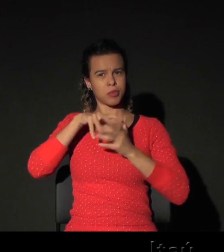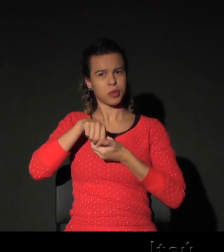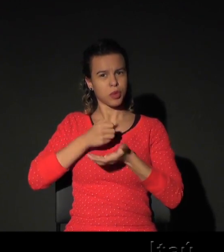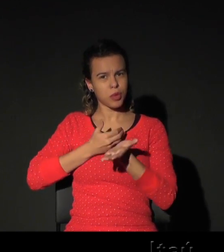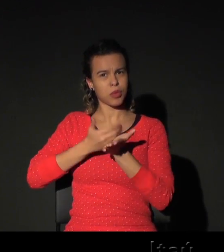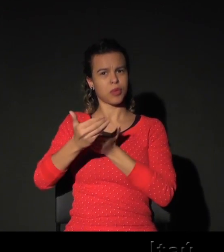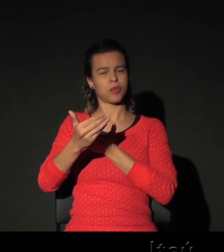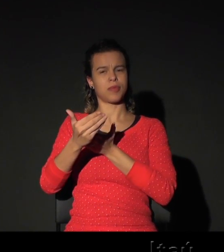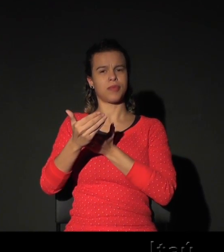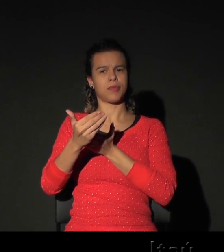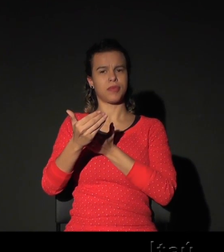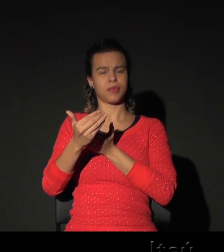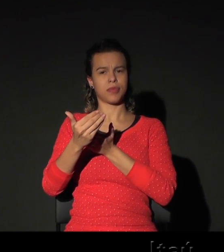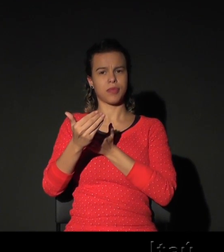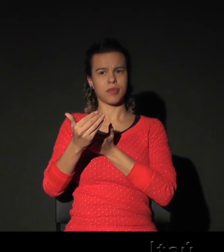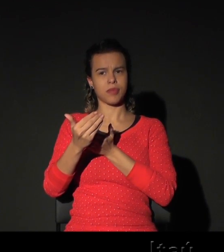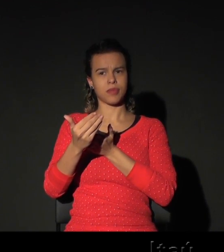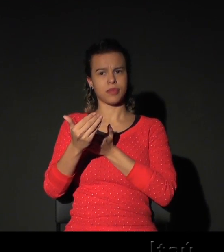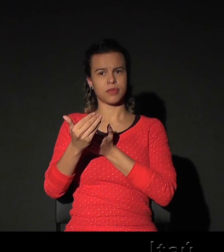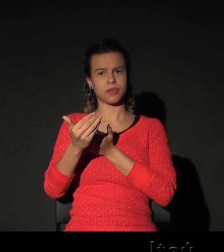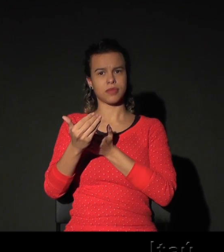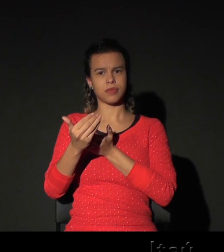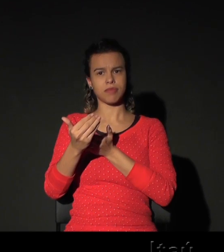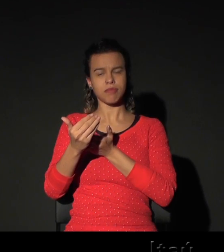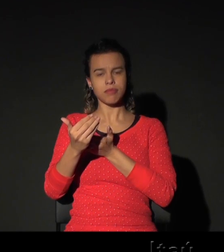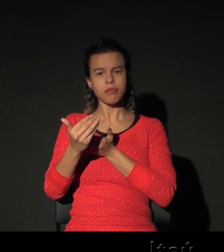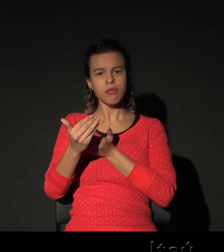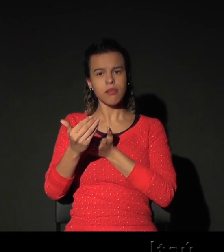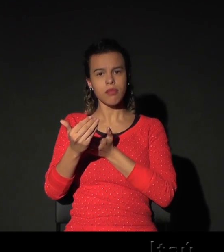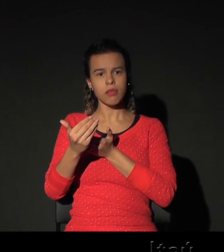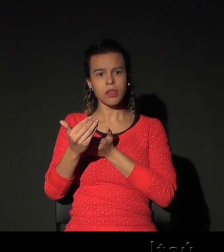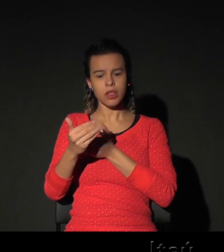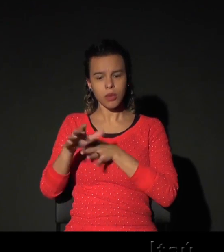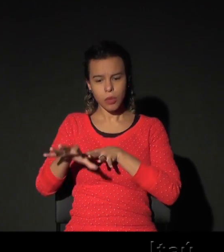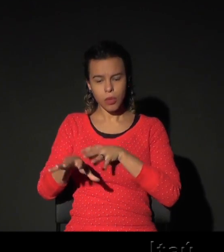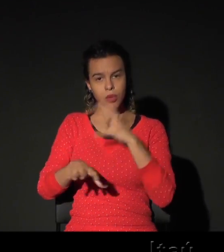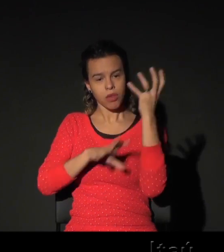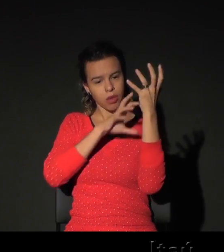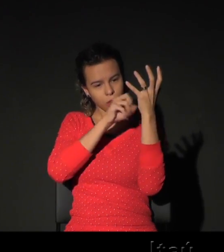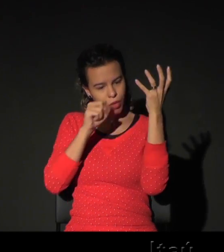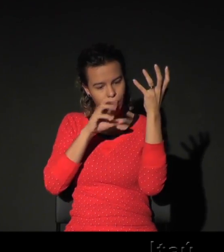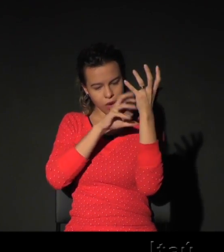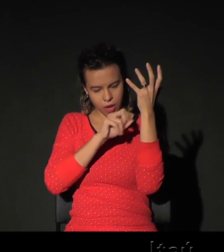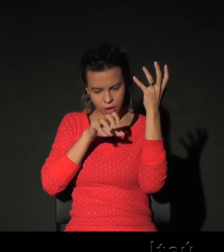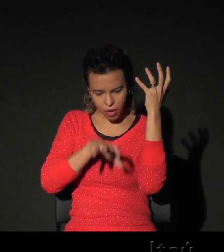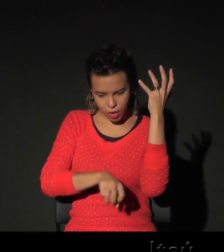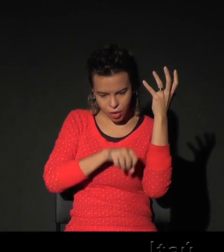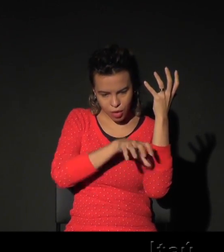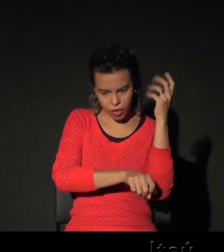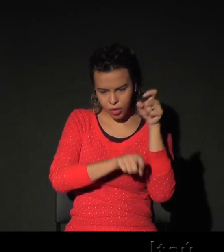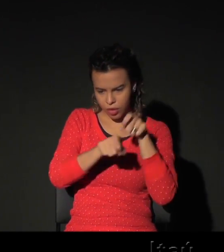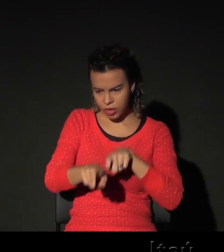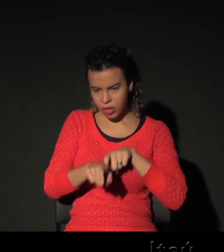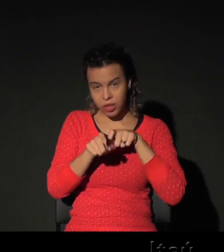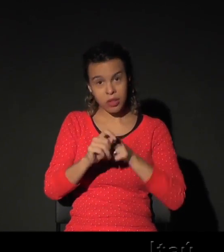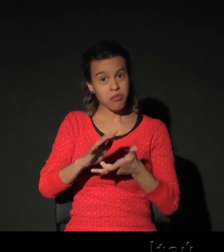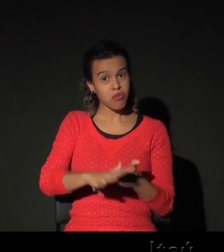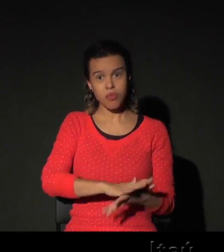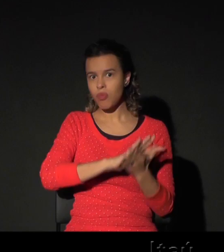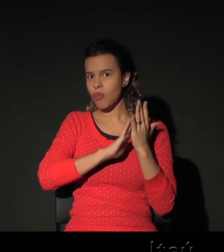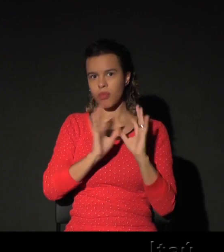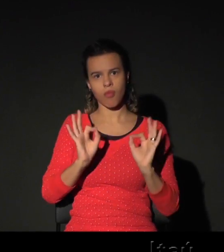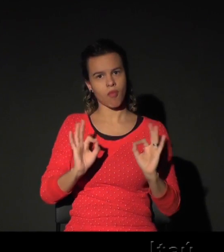iniciaram o o a o o coletar o coletar sem Destruir na